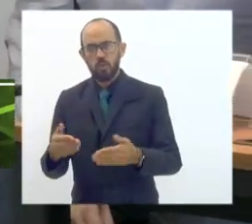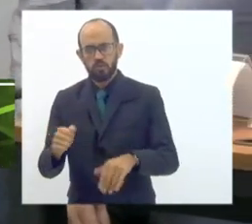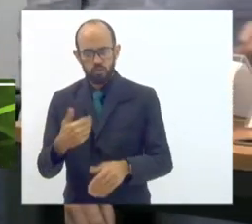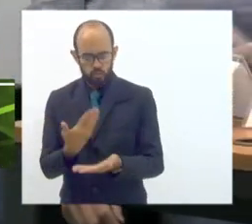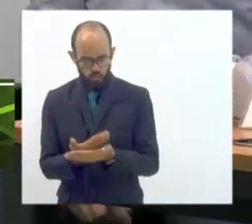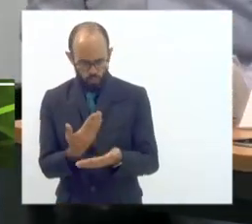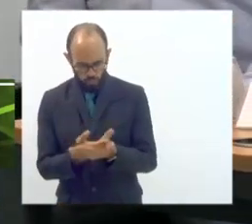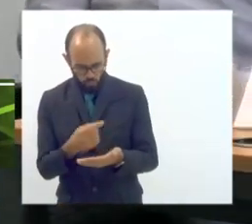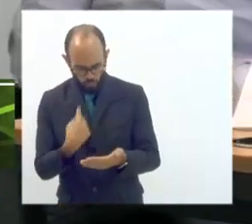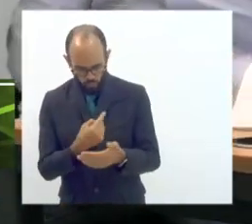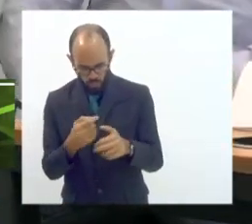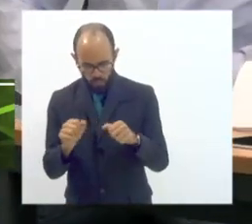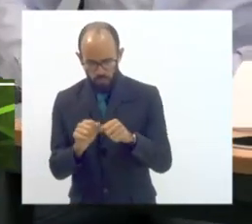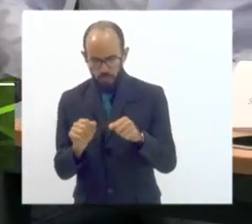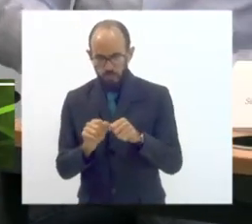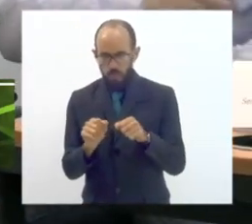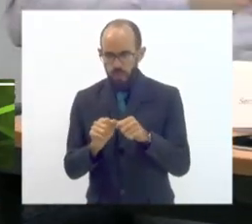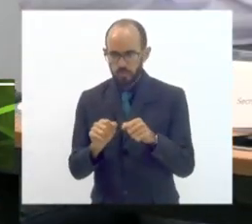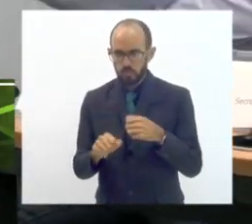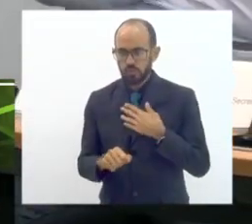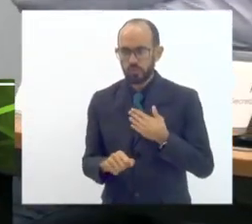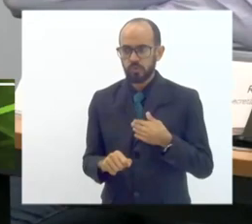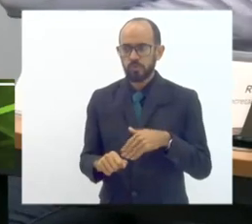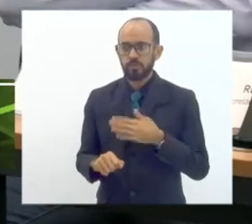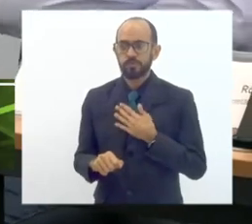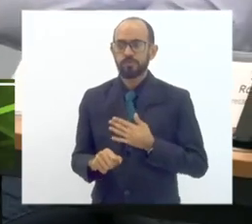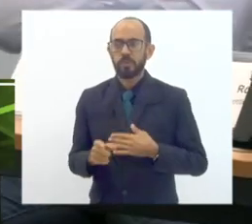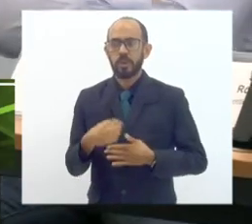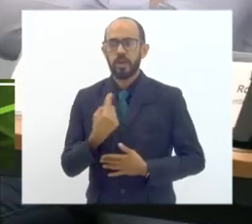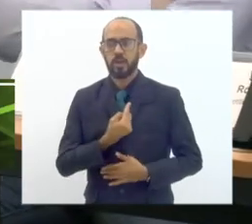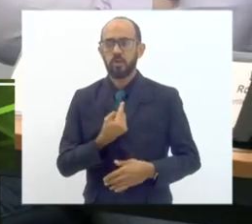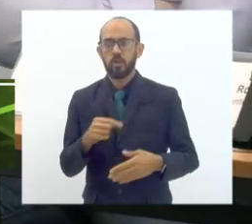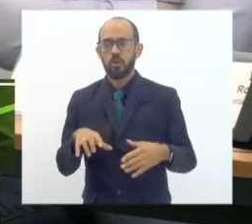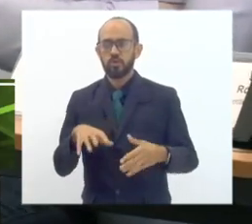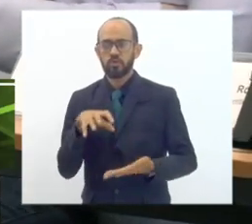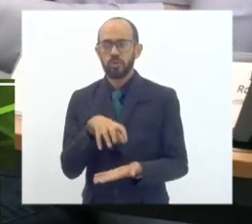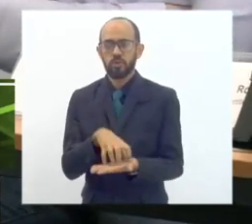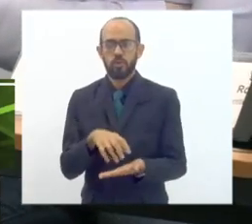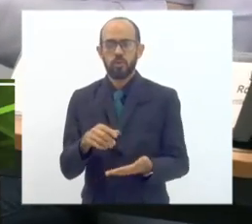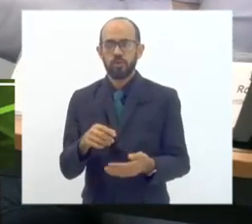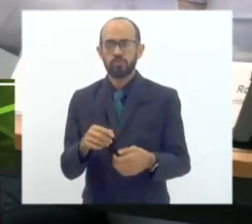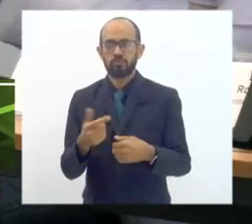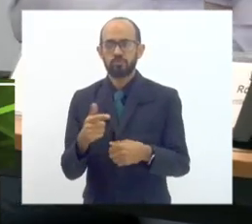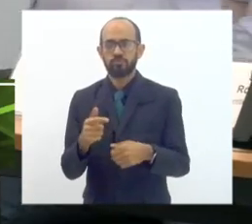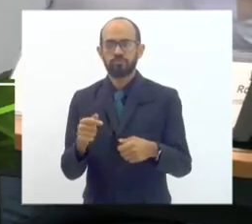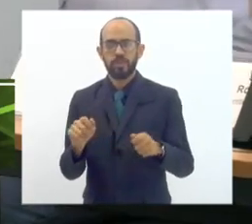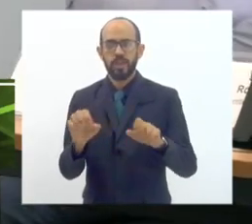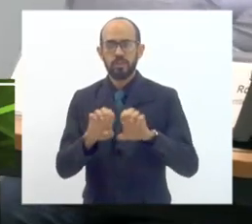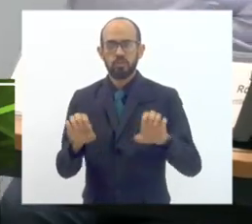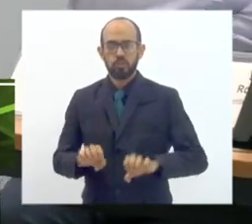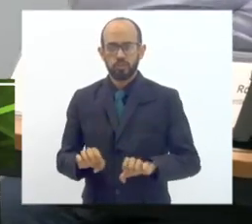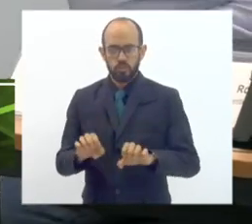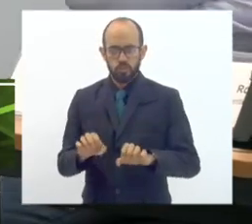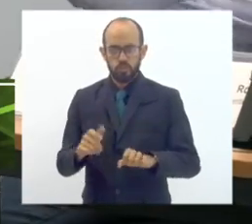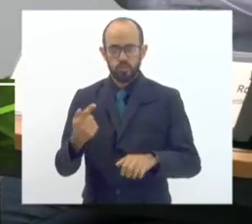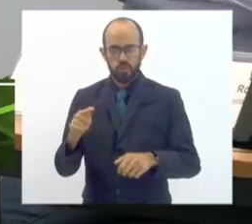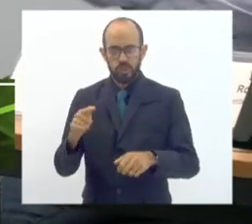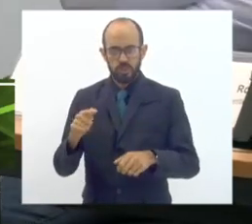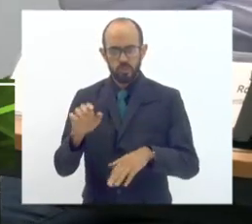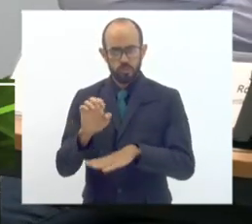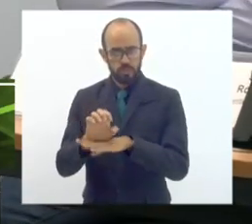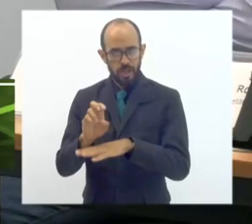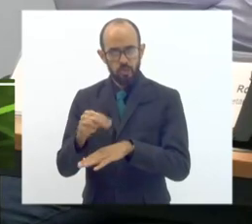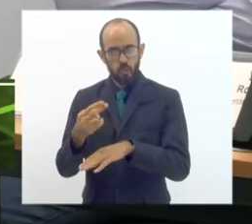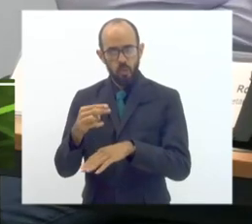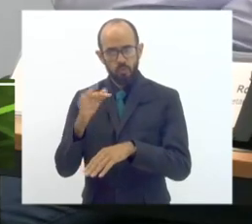que o consórcio levantou é que a nossa região não possui estrutura de saúde de gestão do Estado ou federal. Está